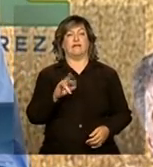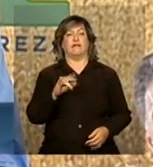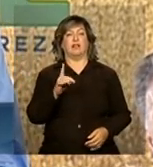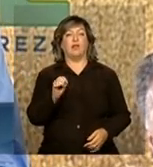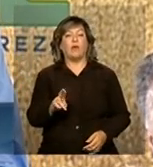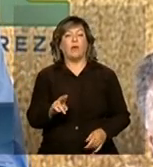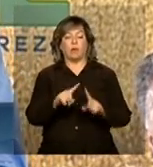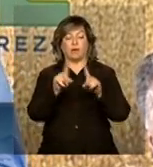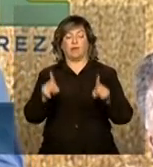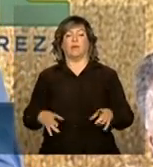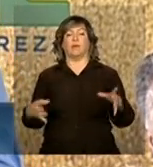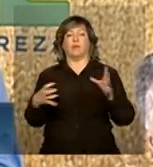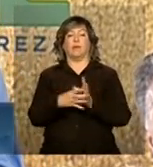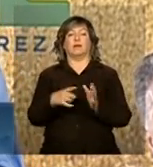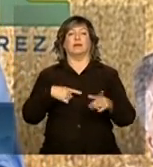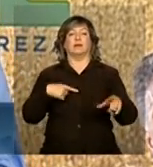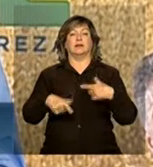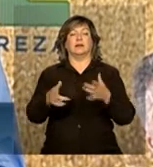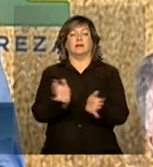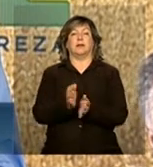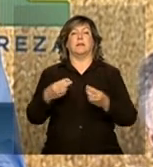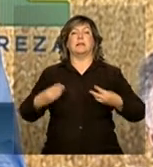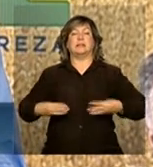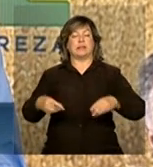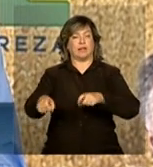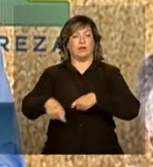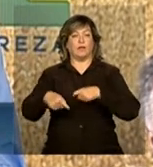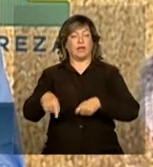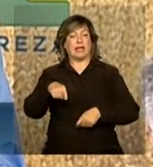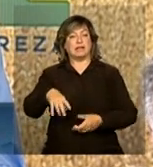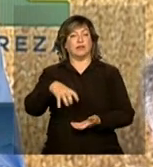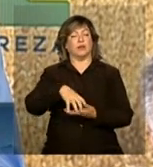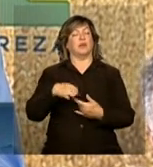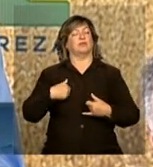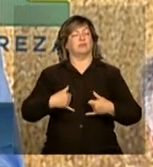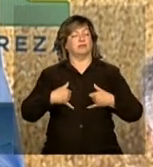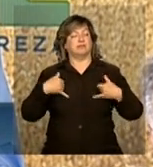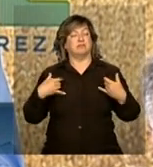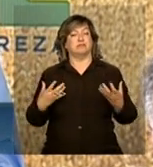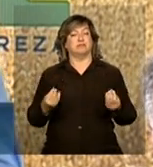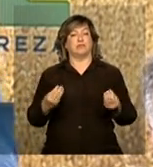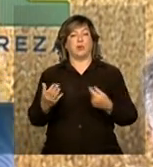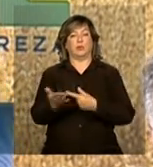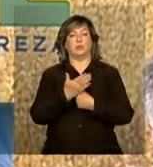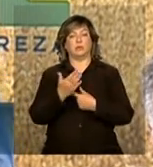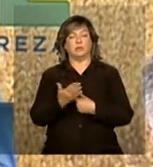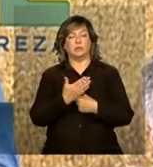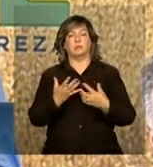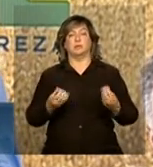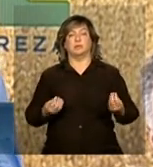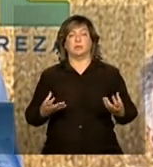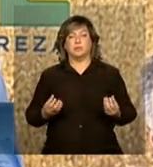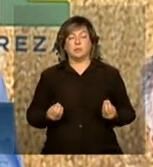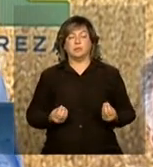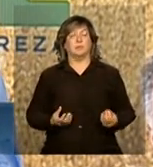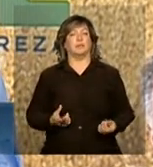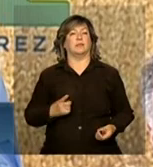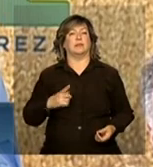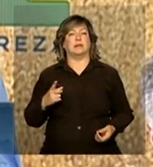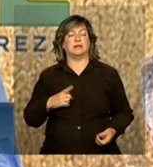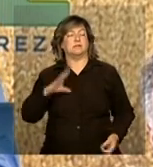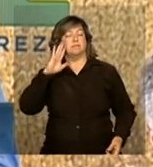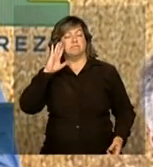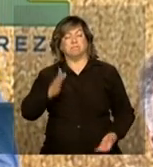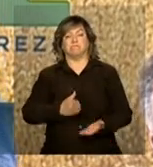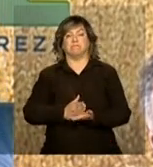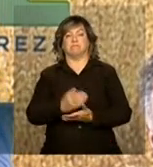corpo técnico do Ministério da Agricultura, essa equipe da qual tenho muito orgulho e cuja contribuição tem sido decisiva